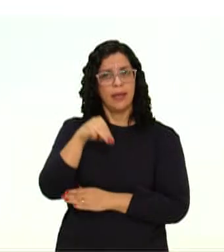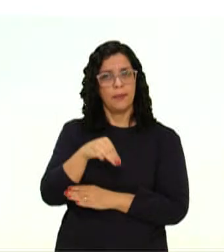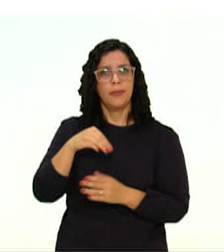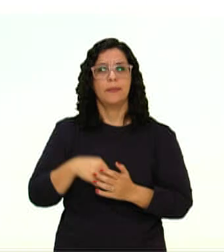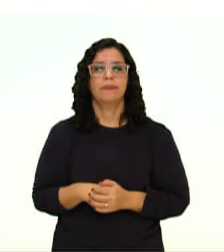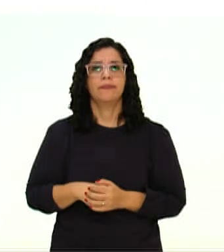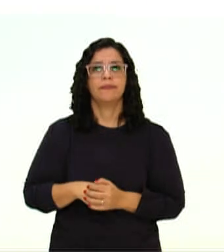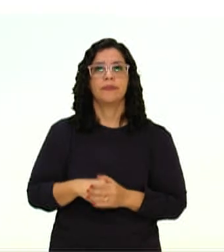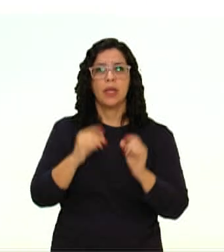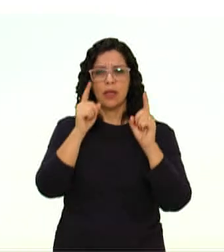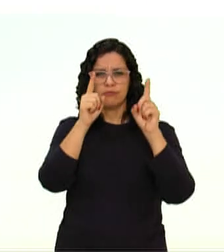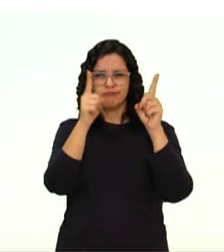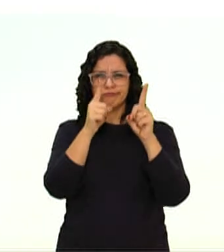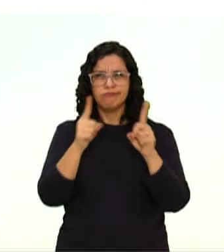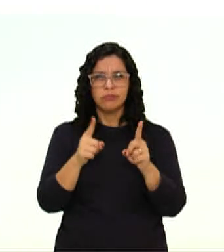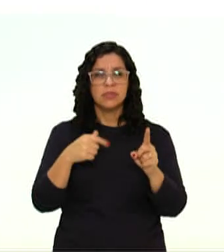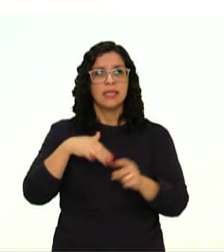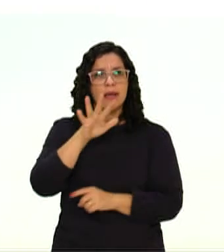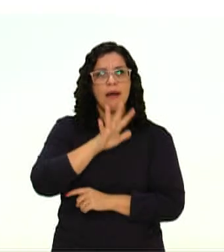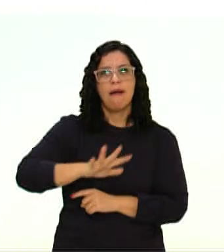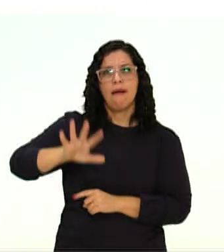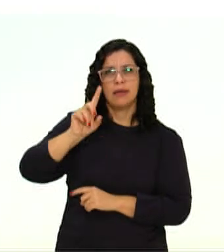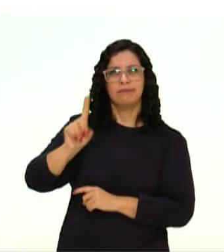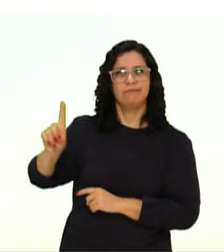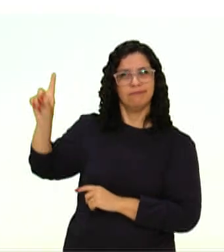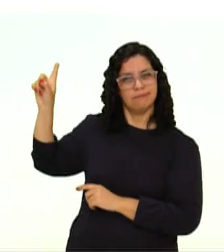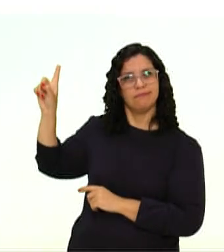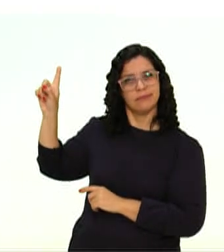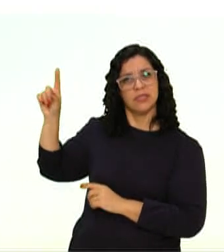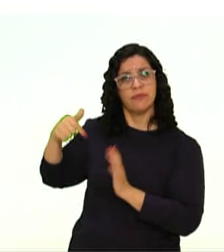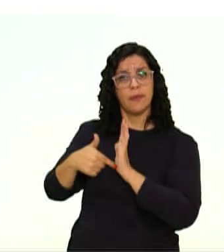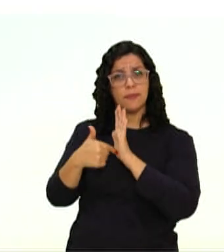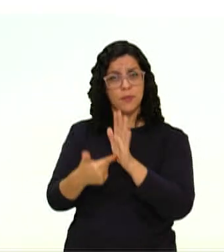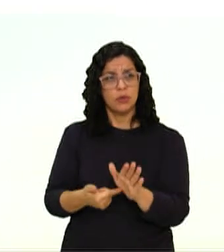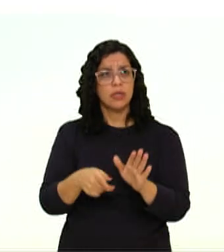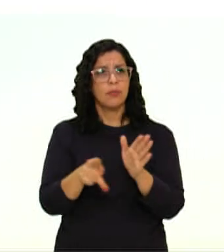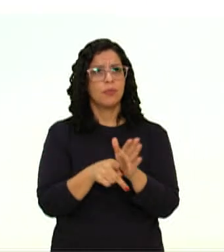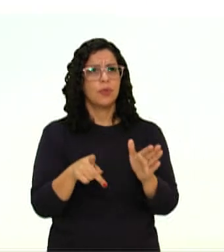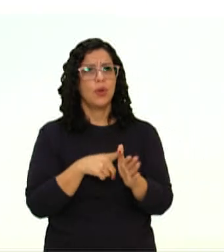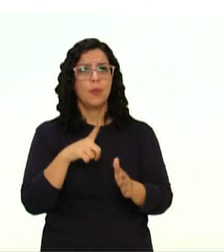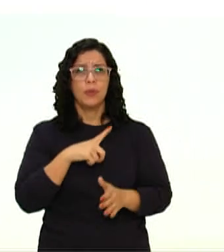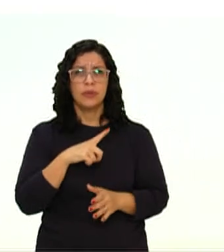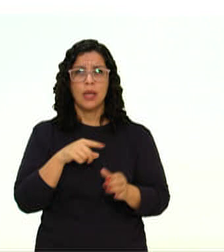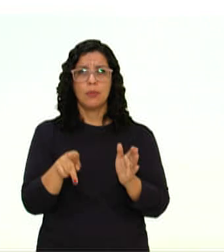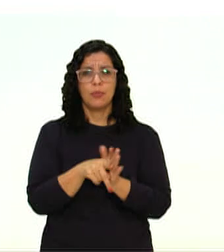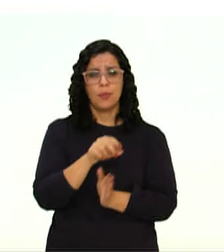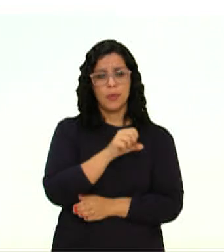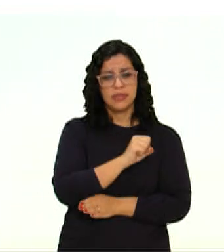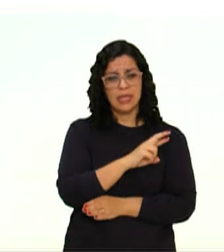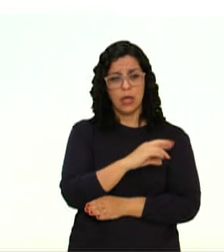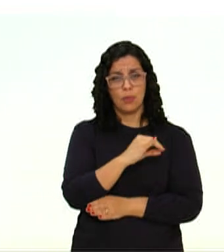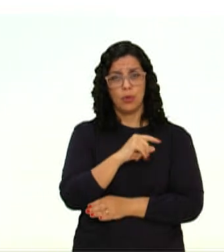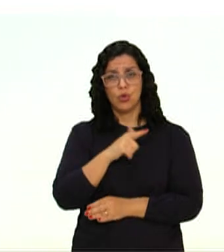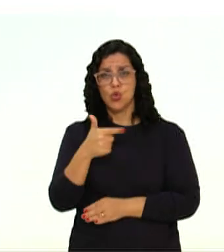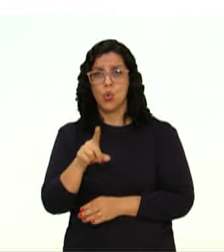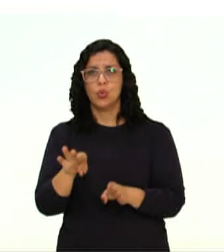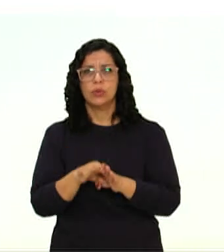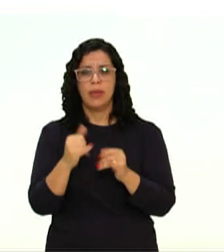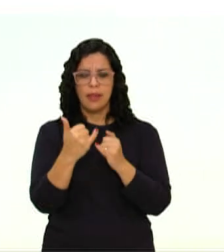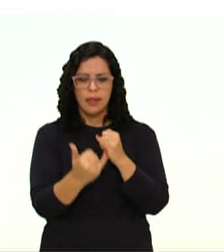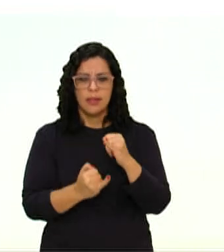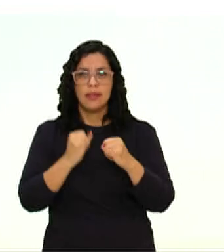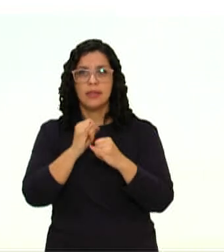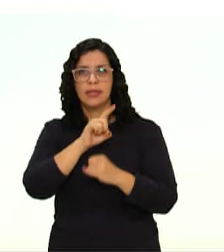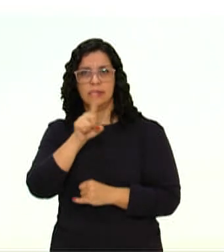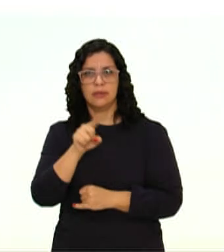né? Essa região que vai fazer ali a divisória entre um sarcômero e outro, a gente vai chamar de linha Z,